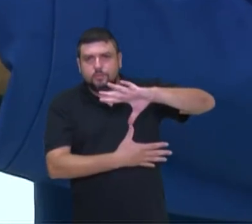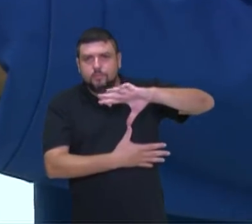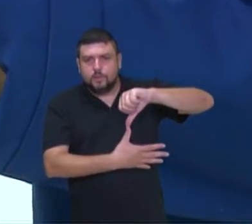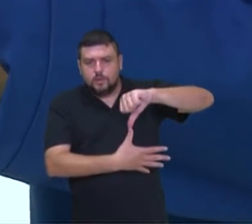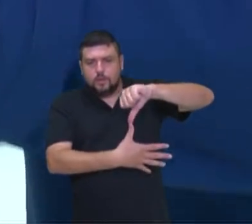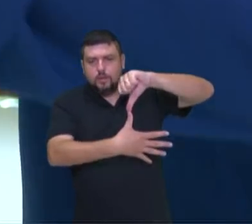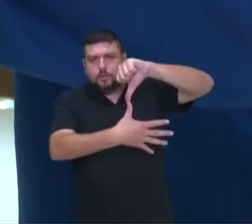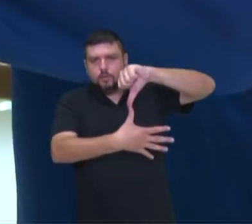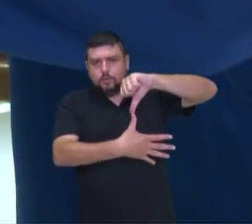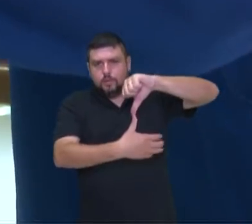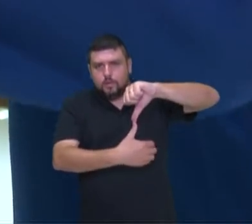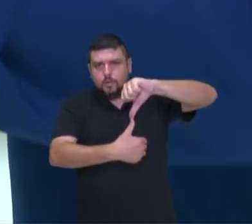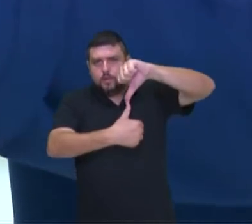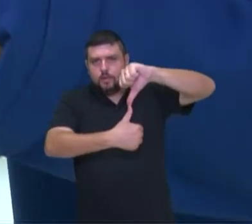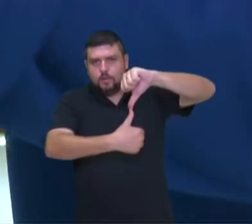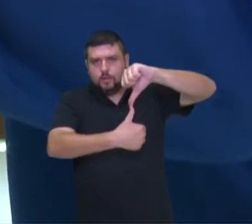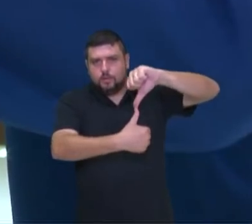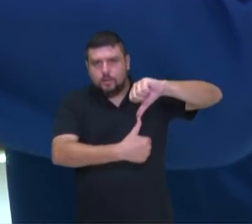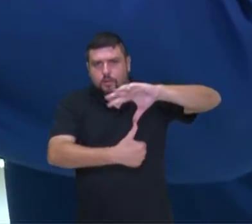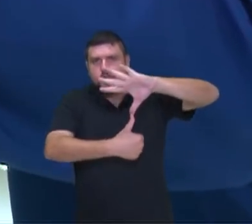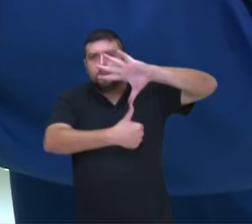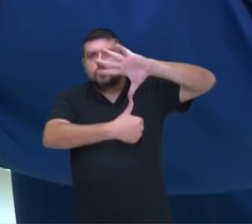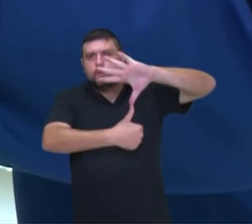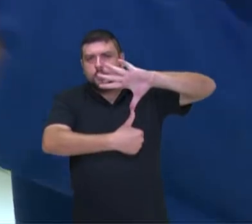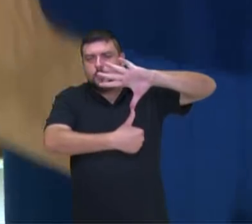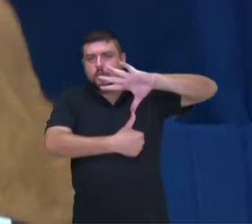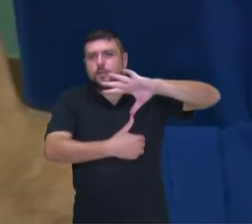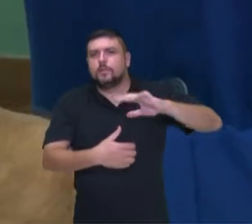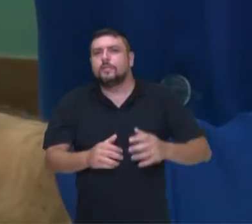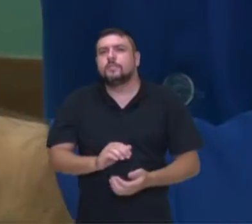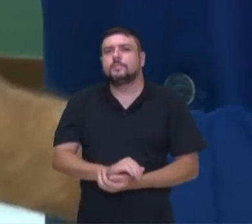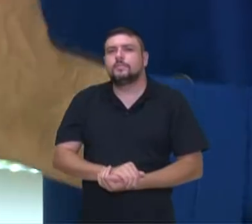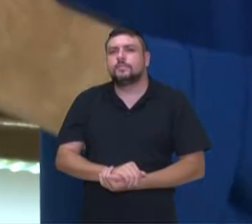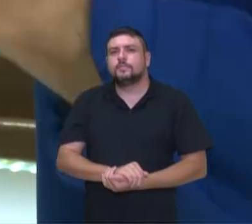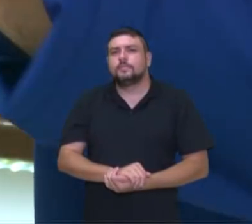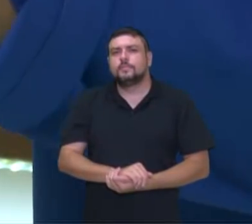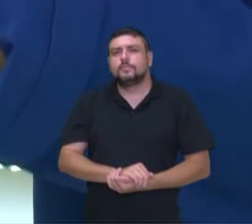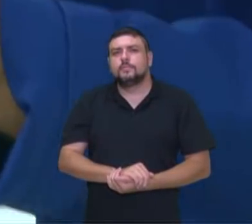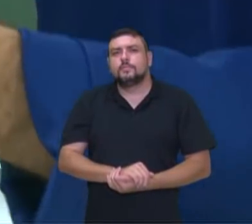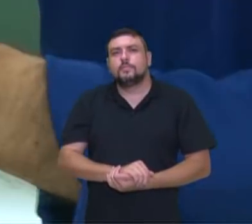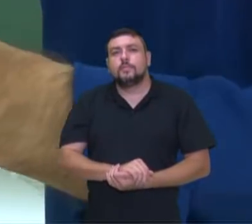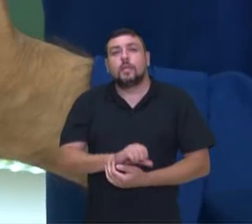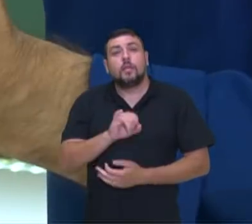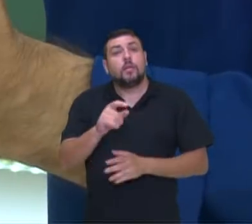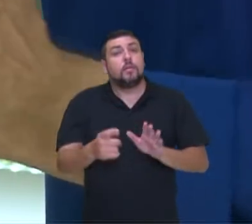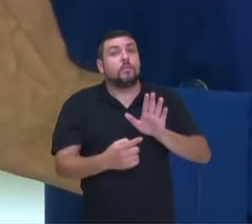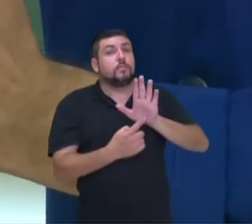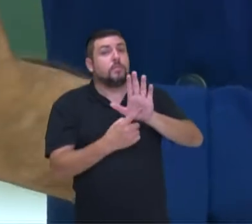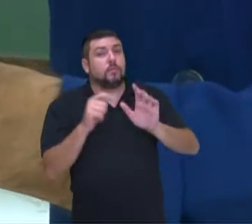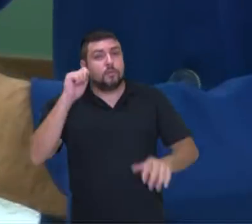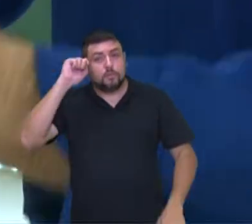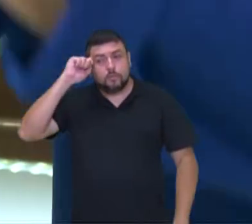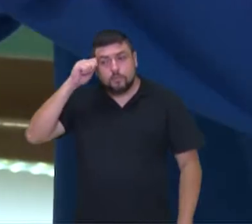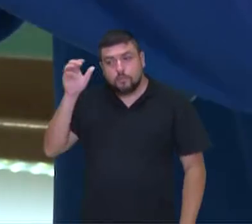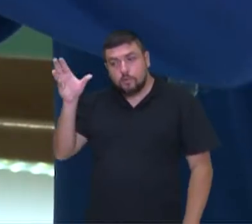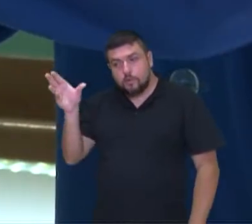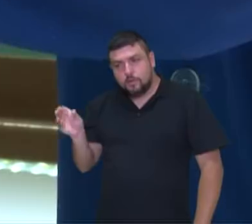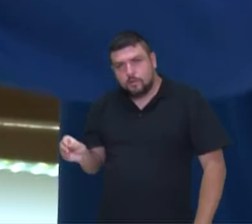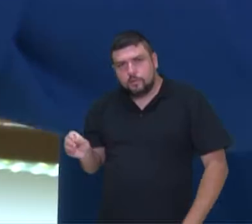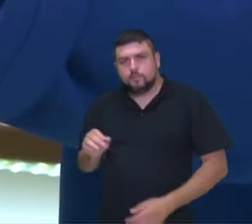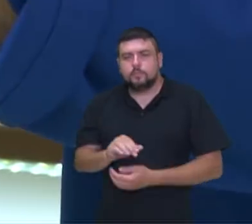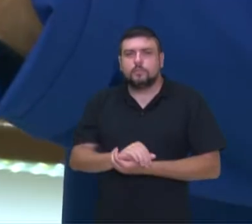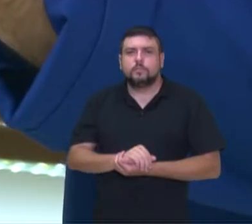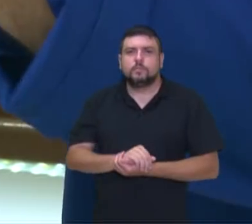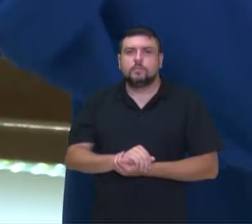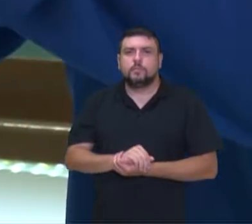Sul, Central, América do Norte, se eu mostro para vocês a África, se eu mostro para vocês